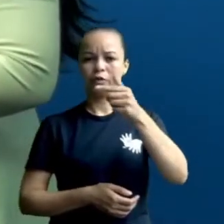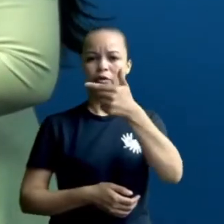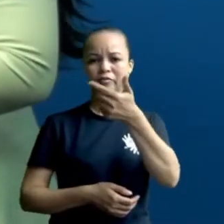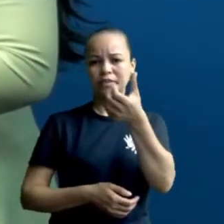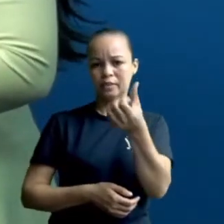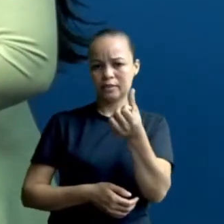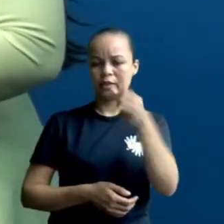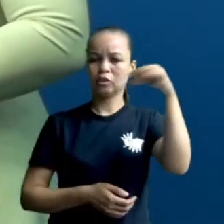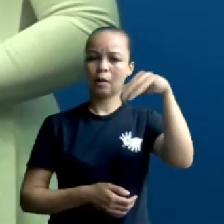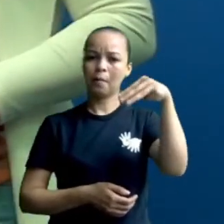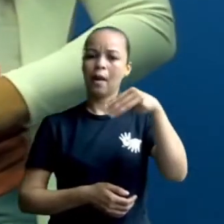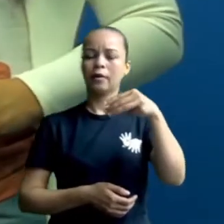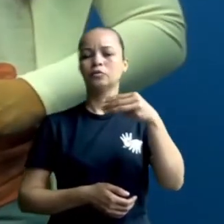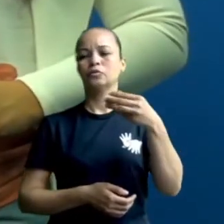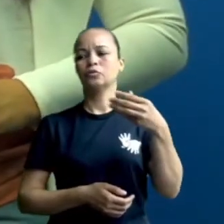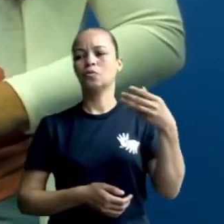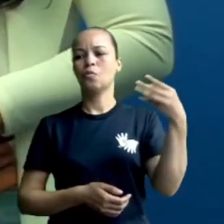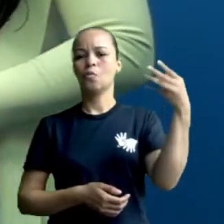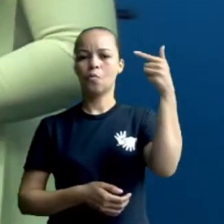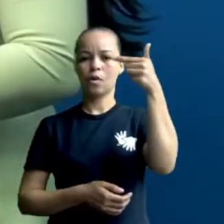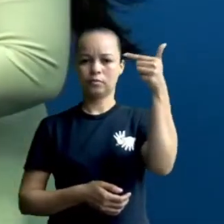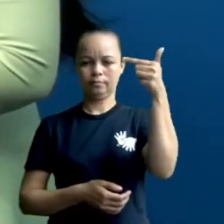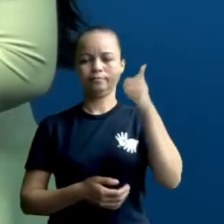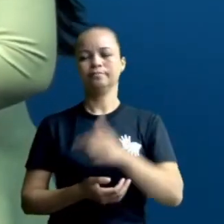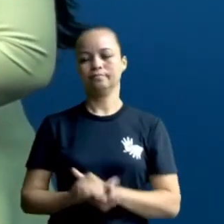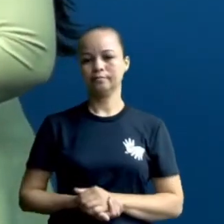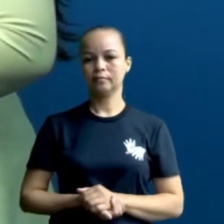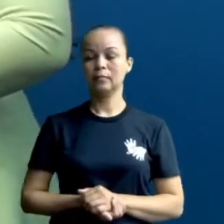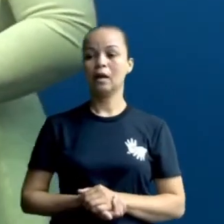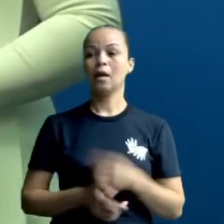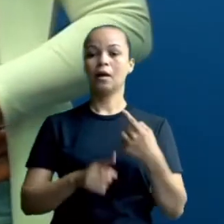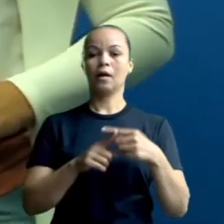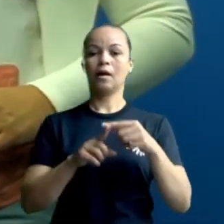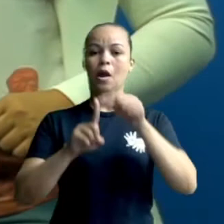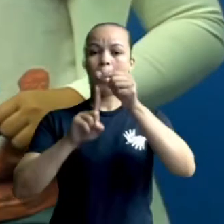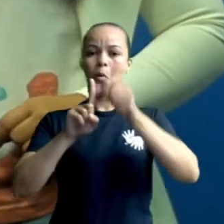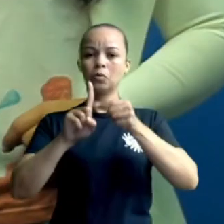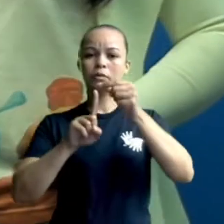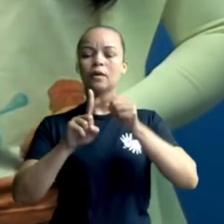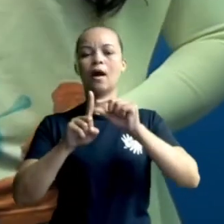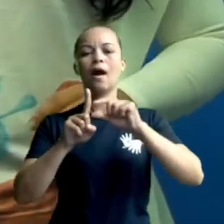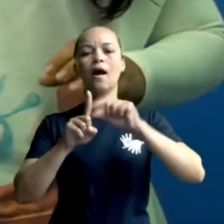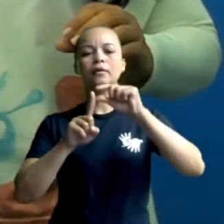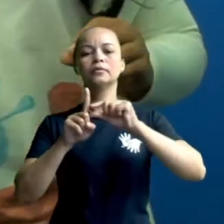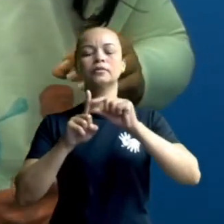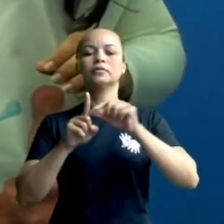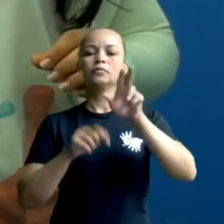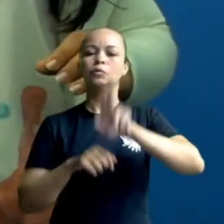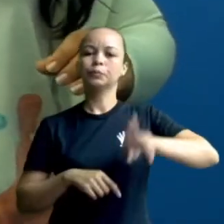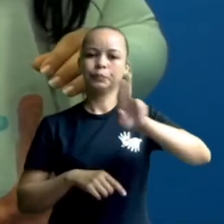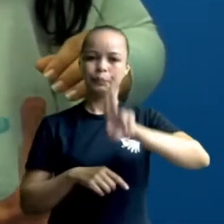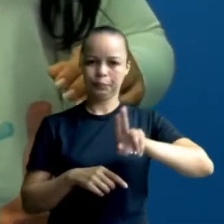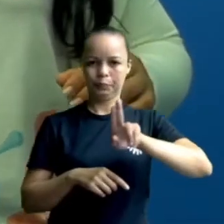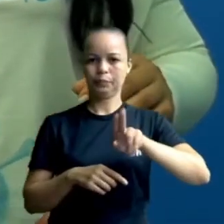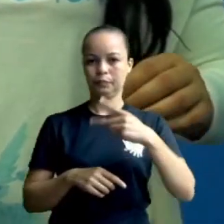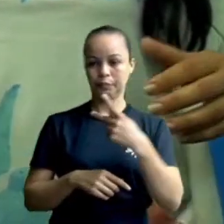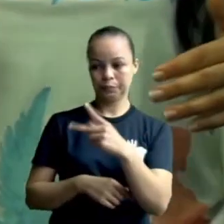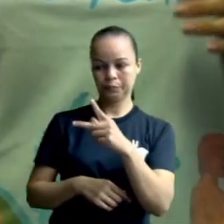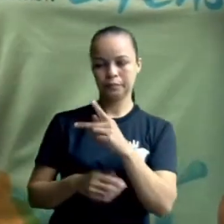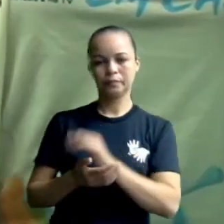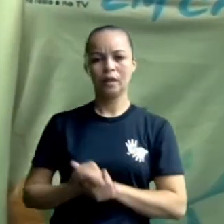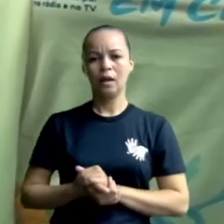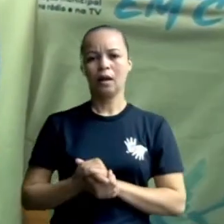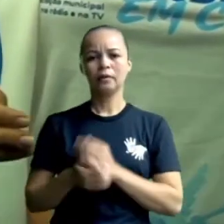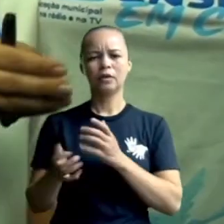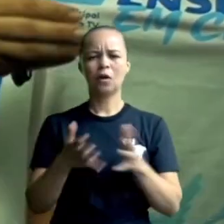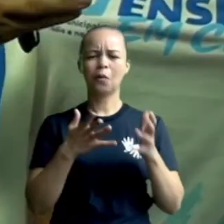28,26 o quê? Metros quadrados. Porque é a unidade que estamos usando aqui. Tá certo? Então, deu